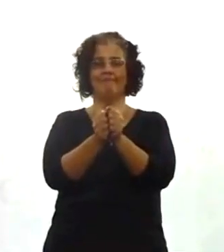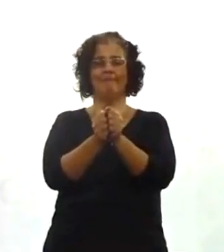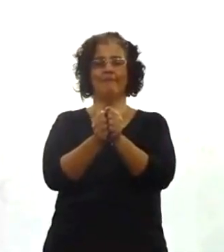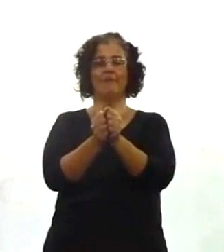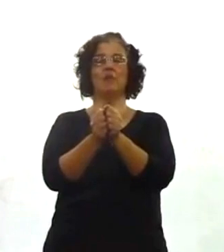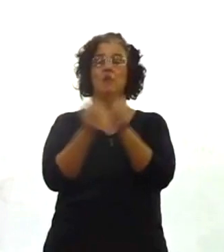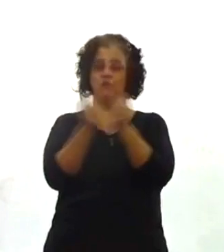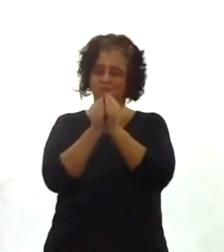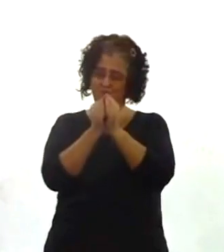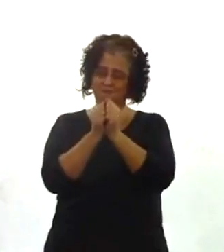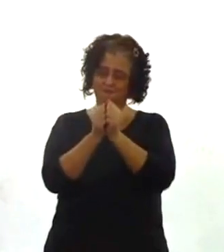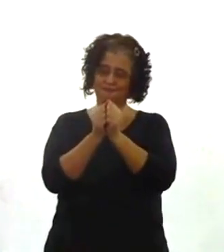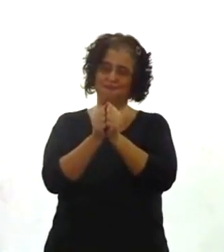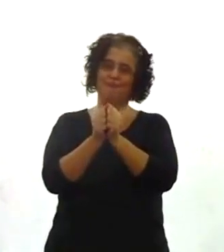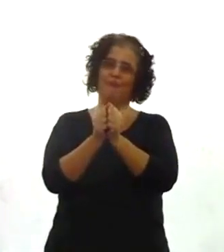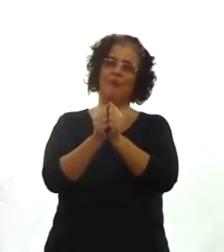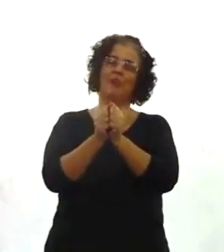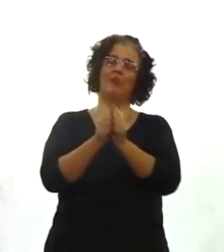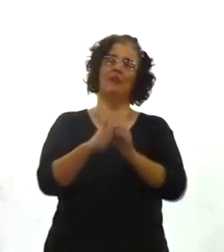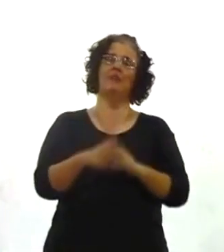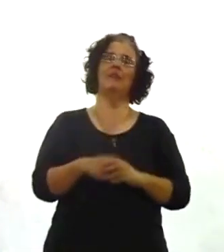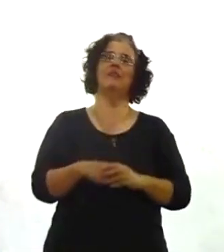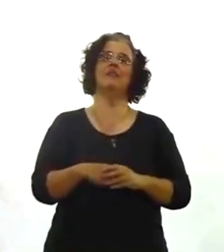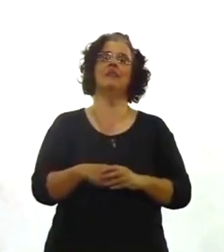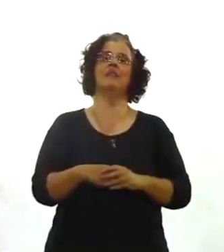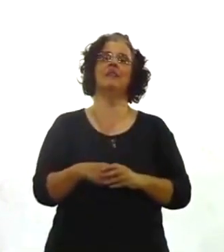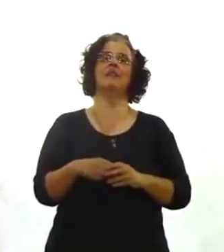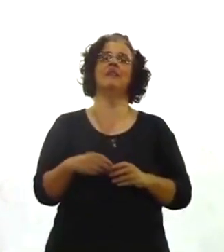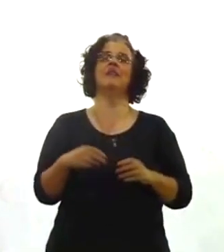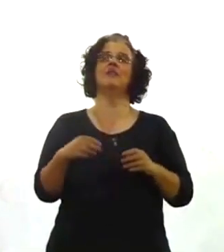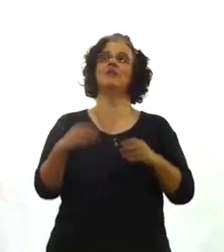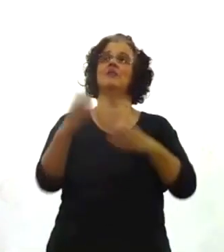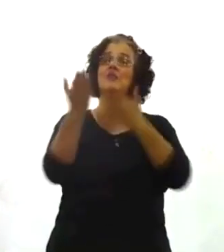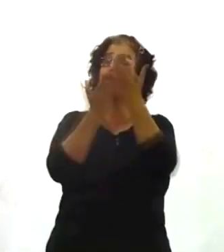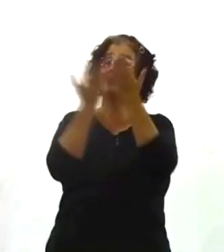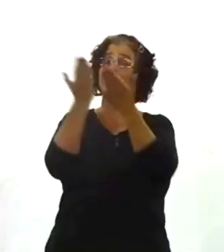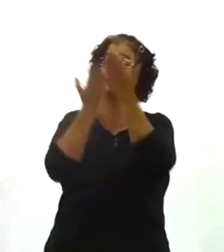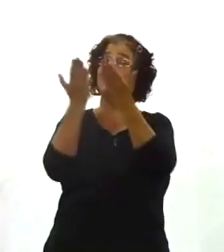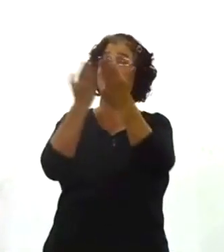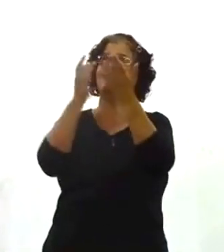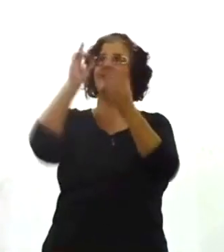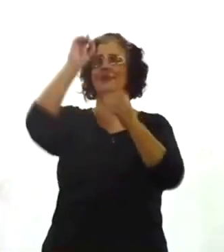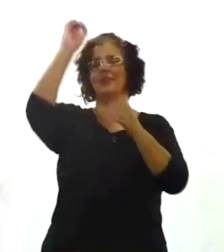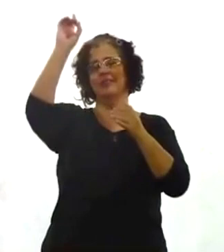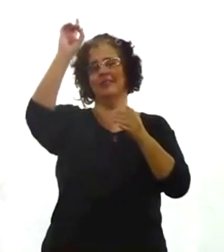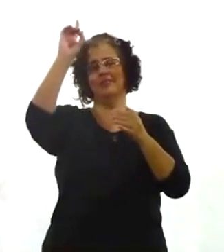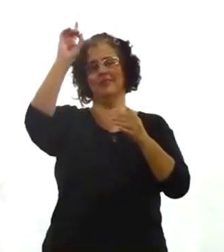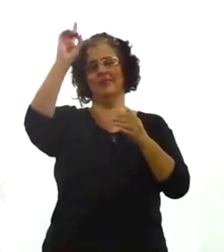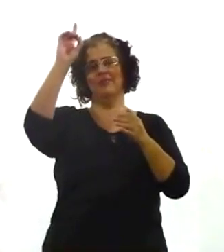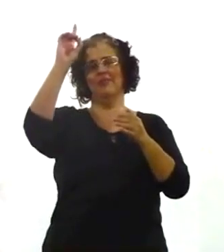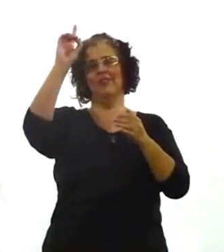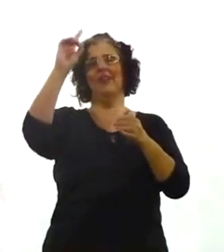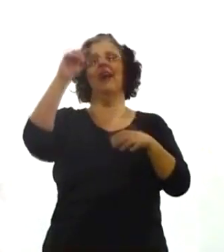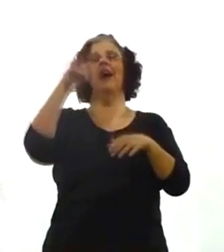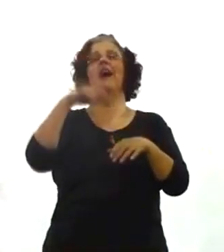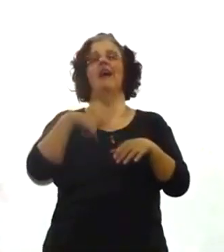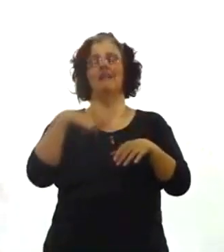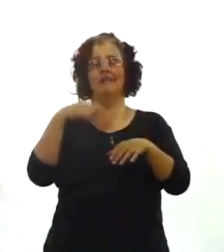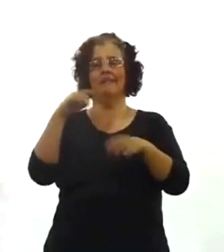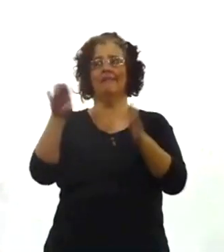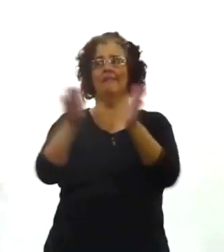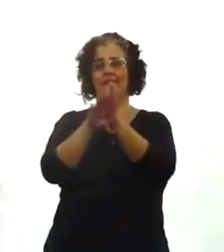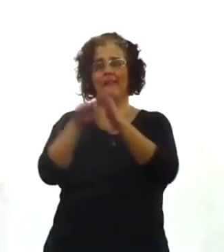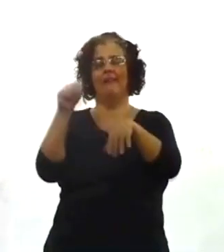inseparavelmente juntas, por Deus, no serviço dele, até a hora que ele determinar, a hora que